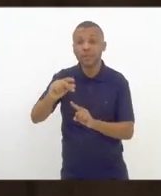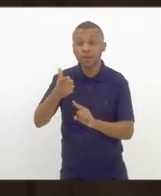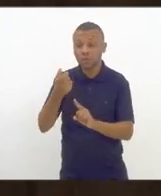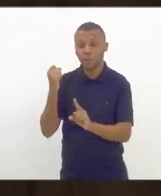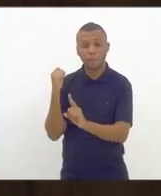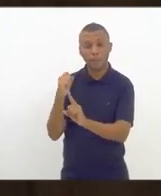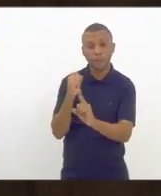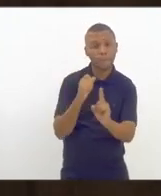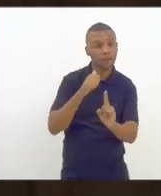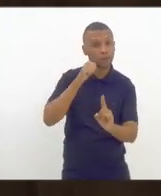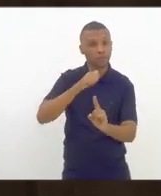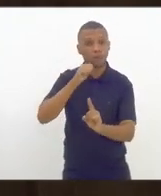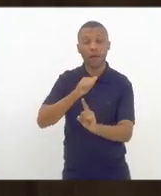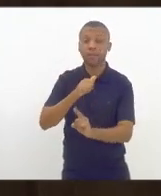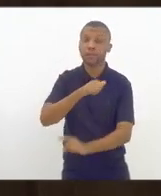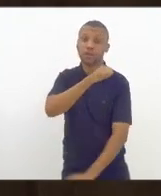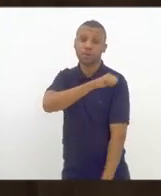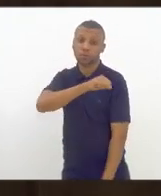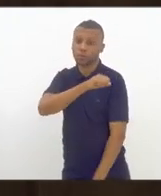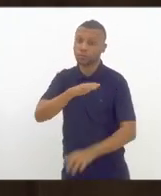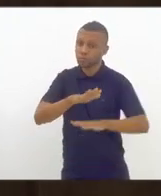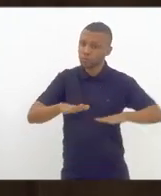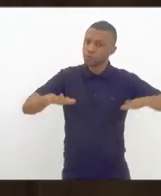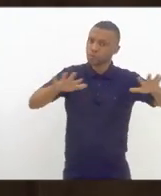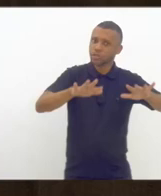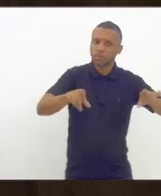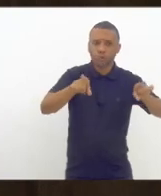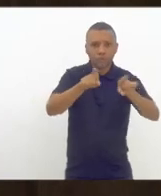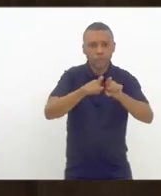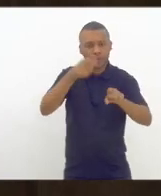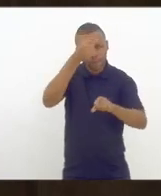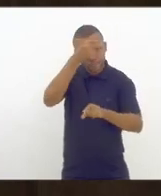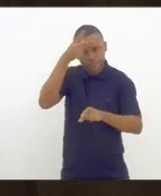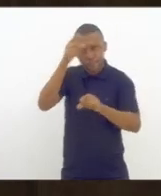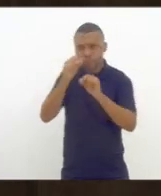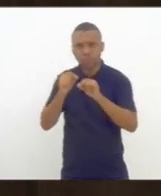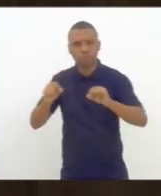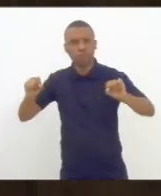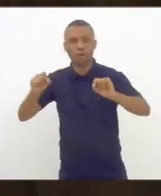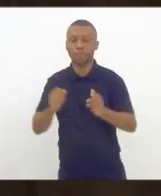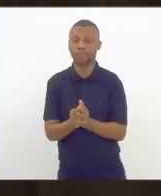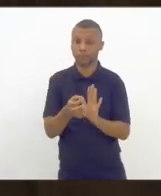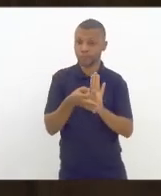do Rio de Janeiro, e dá outras providências. Parecer é pela